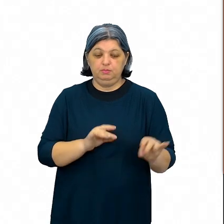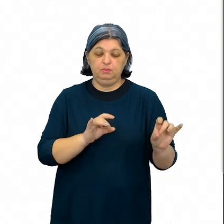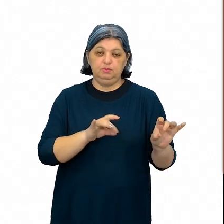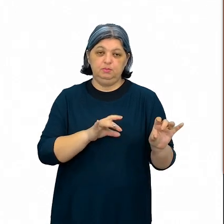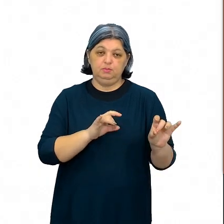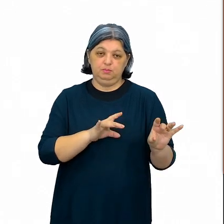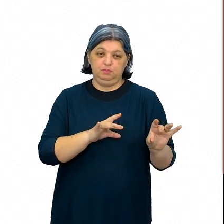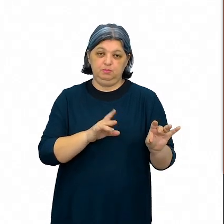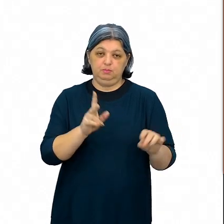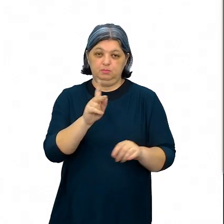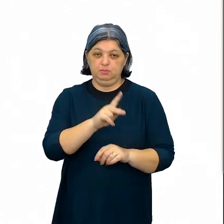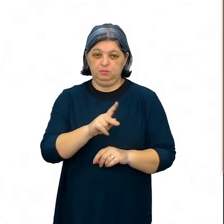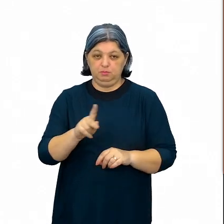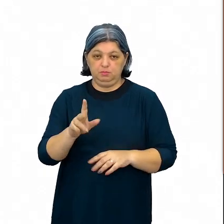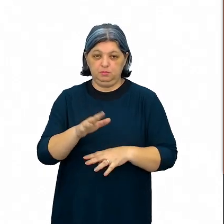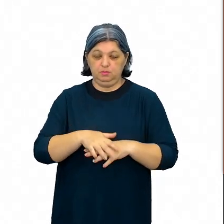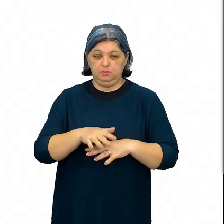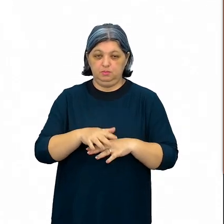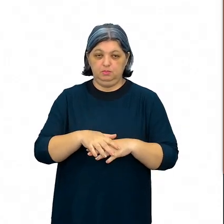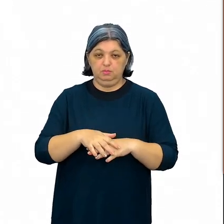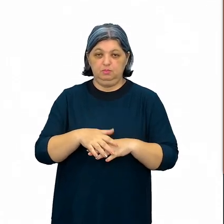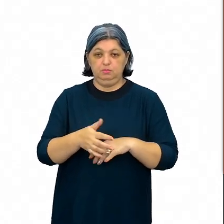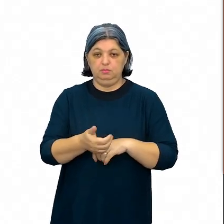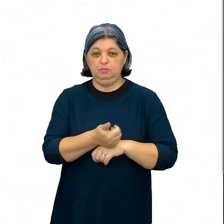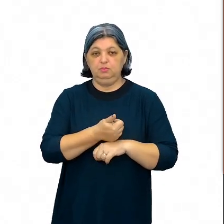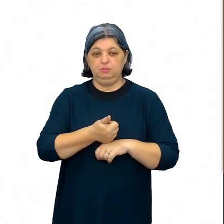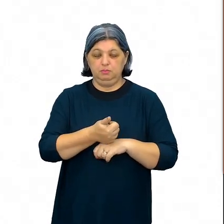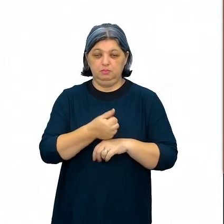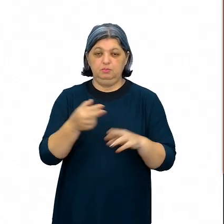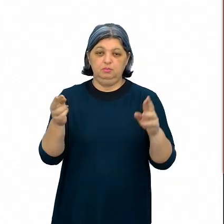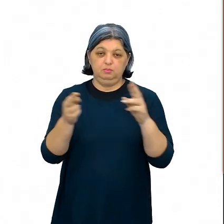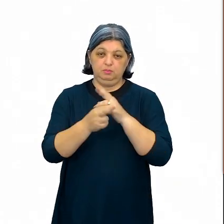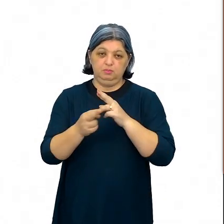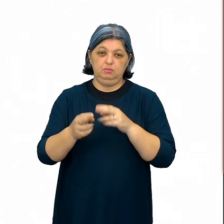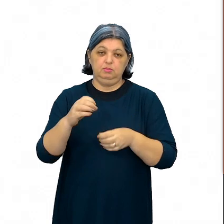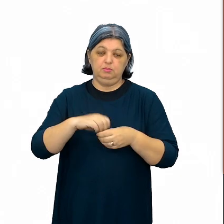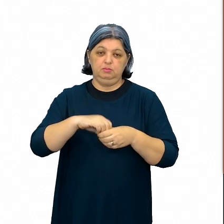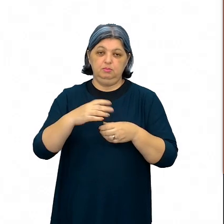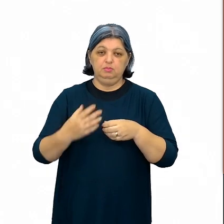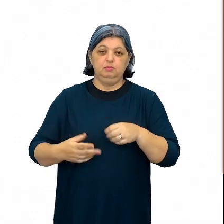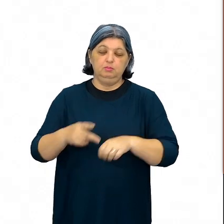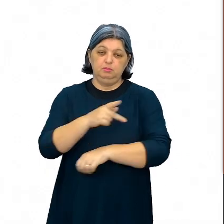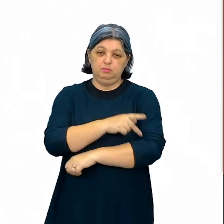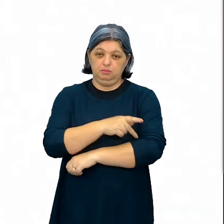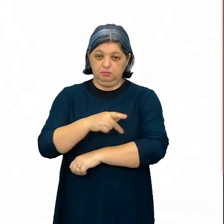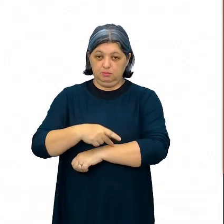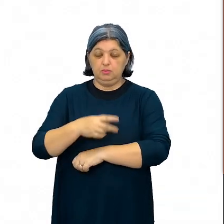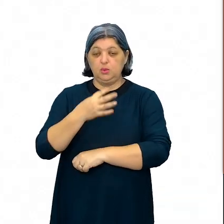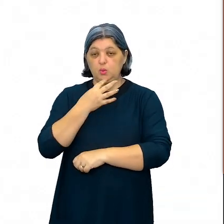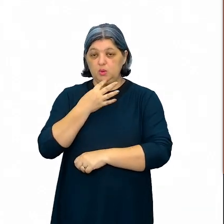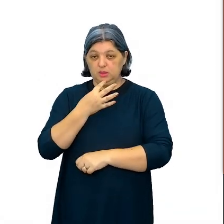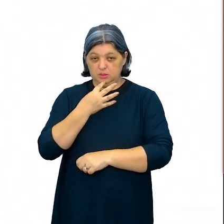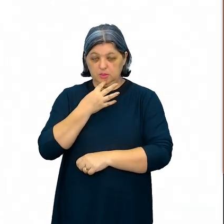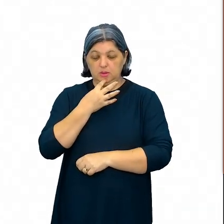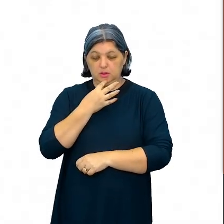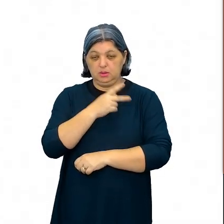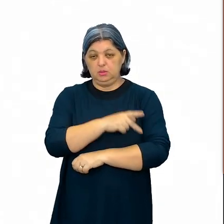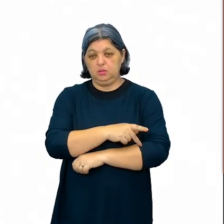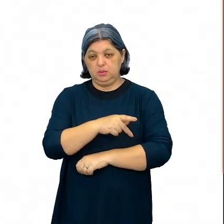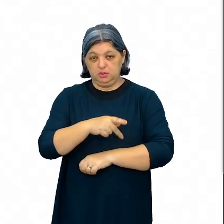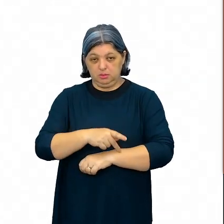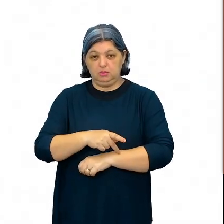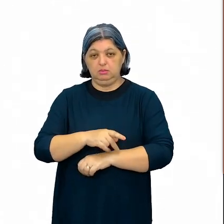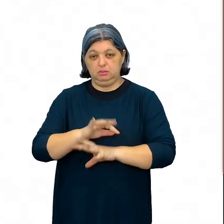específico do professor de matemática relacionada ao conteúdo pedagógico né o conhecimento pedagógico